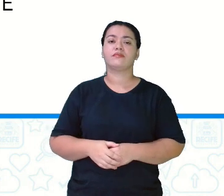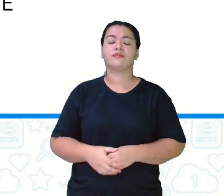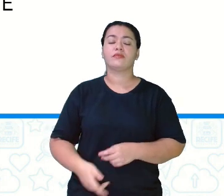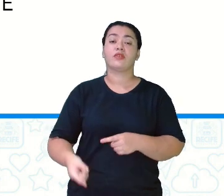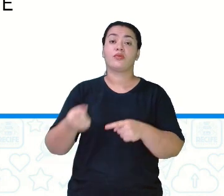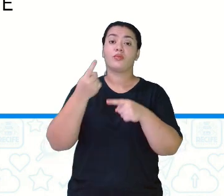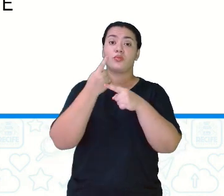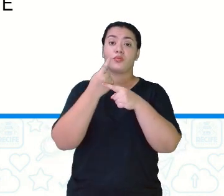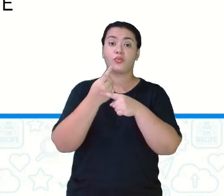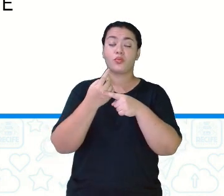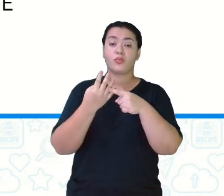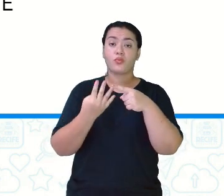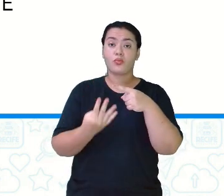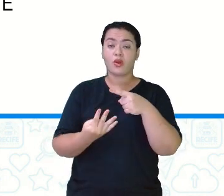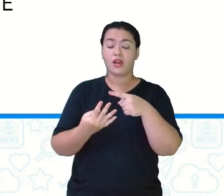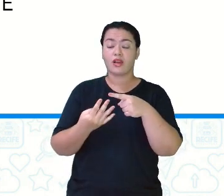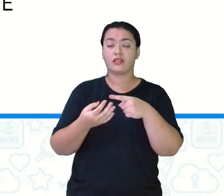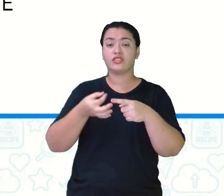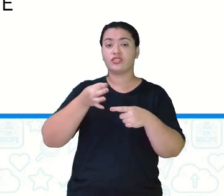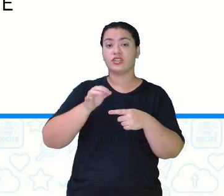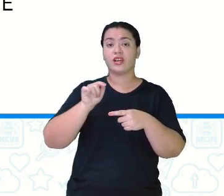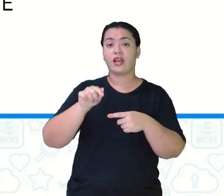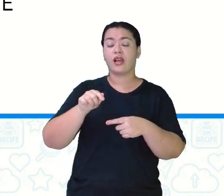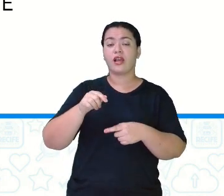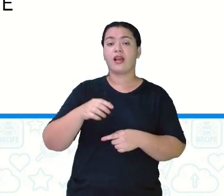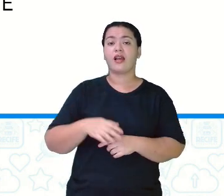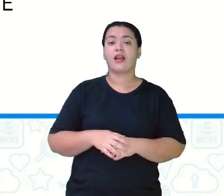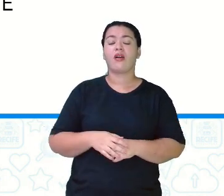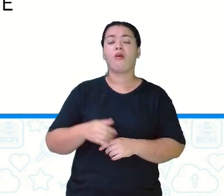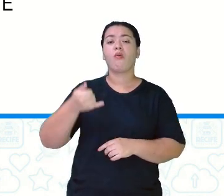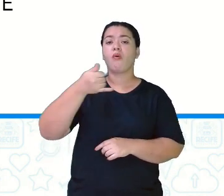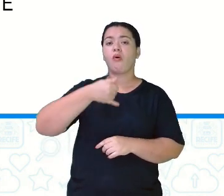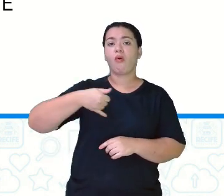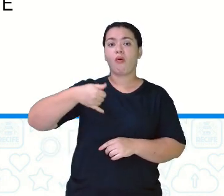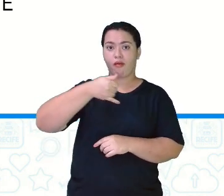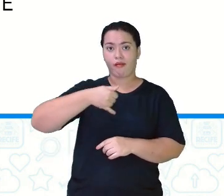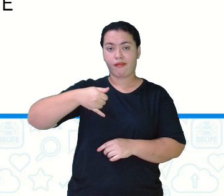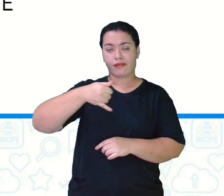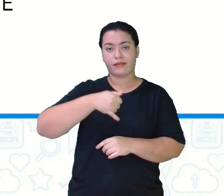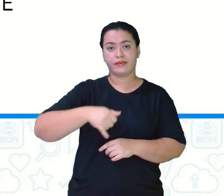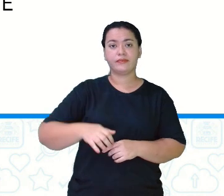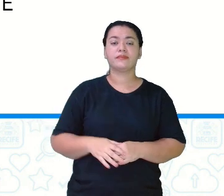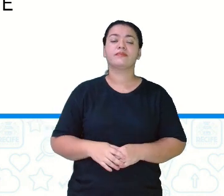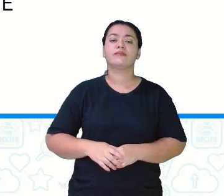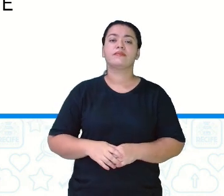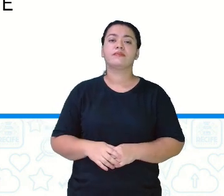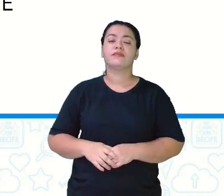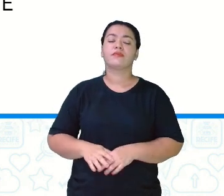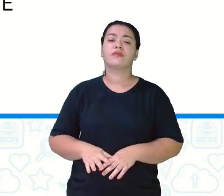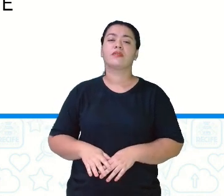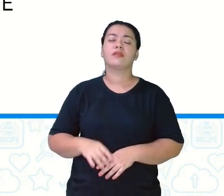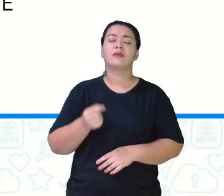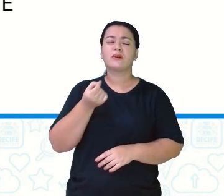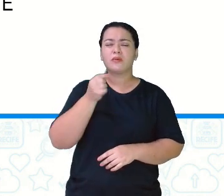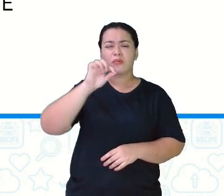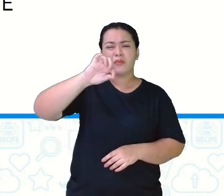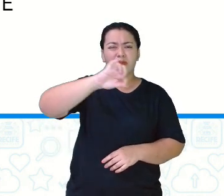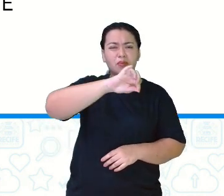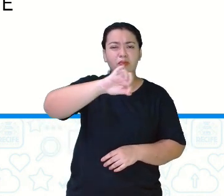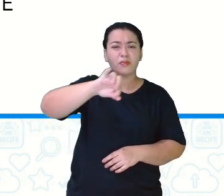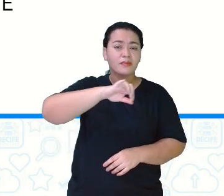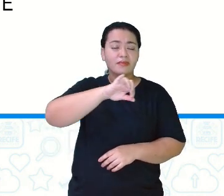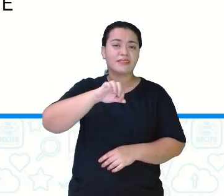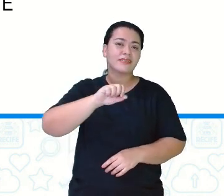1/4 de xícara de óleo ou azeite e uma pitada